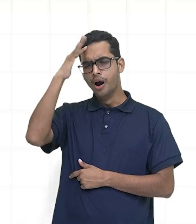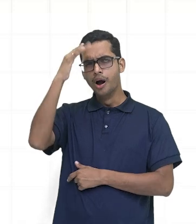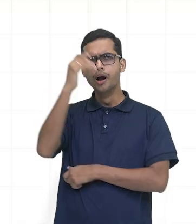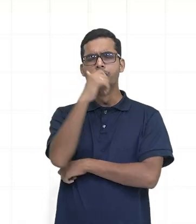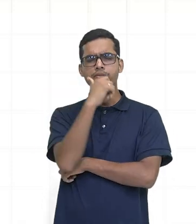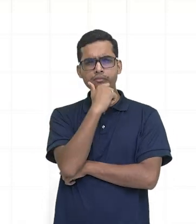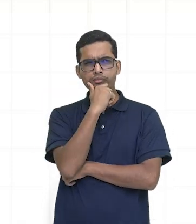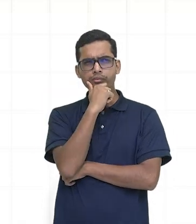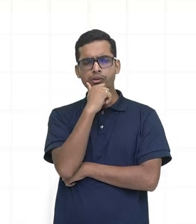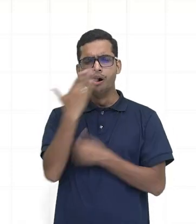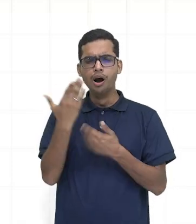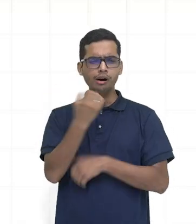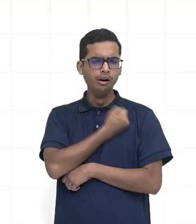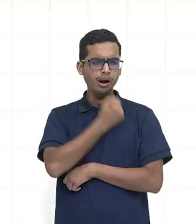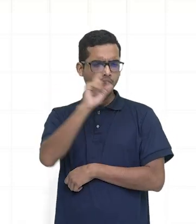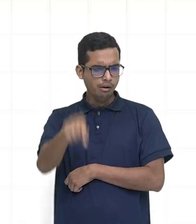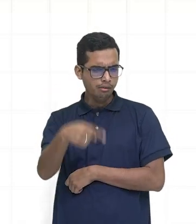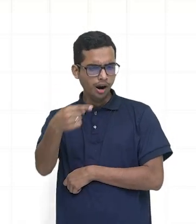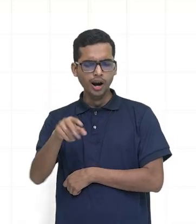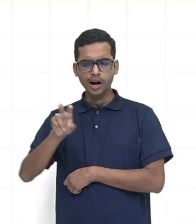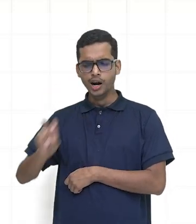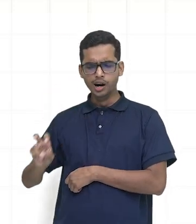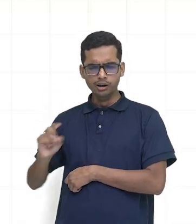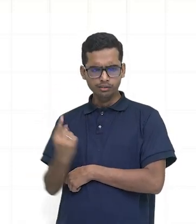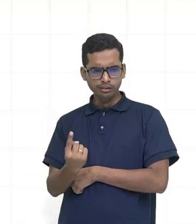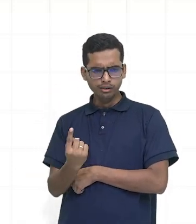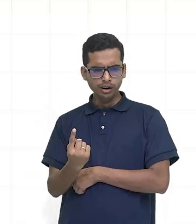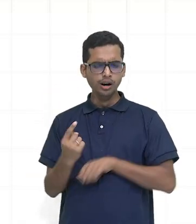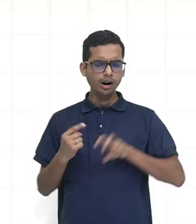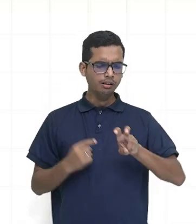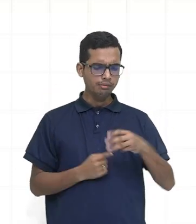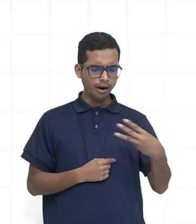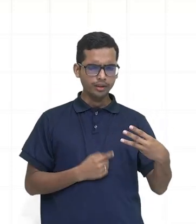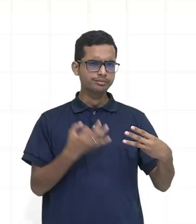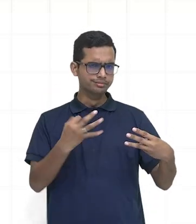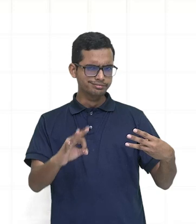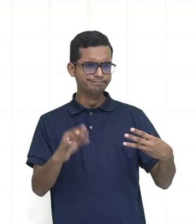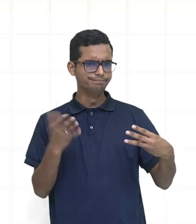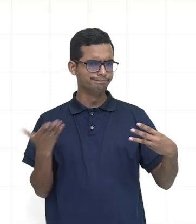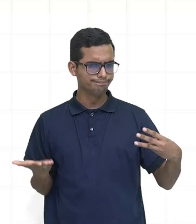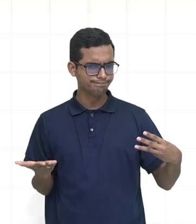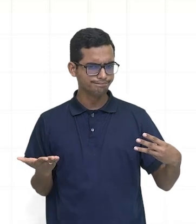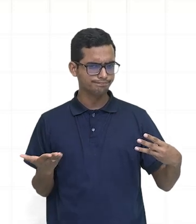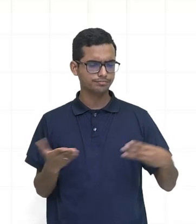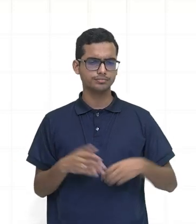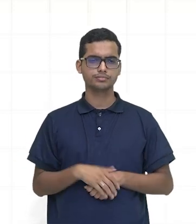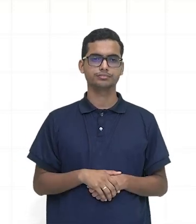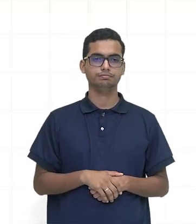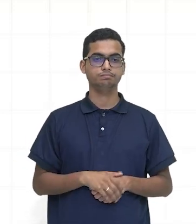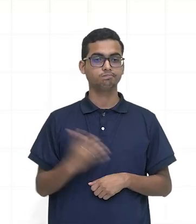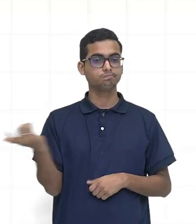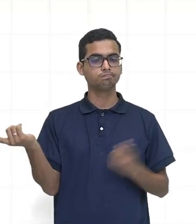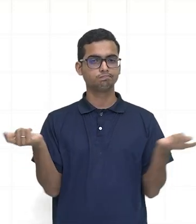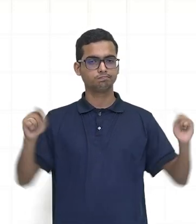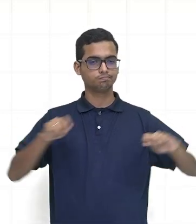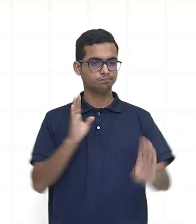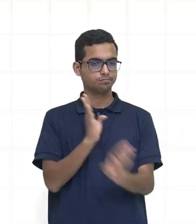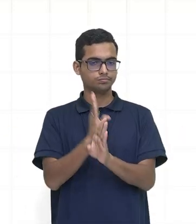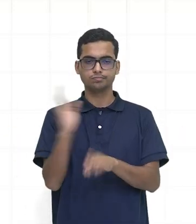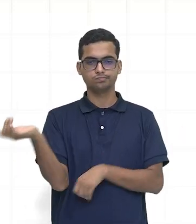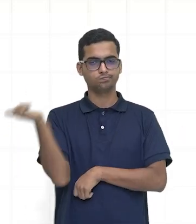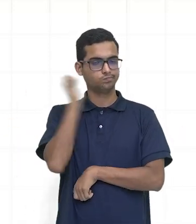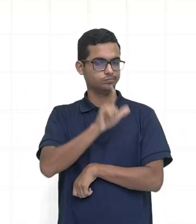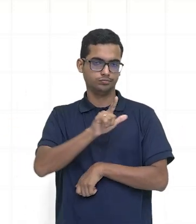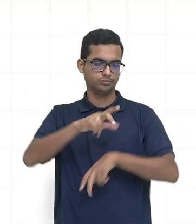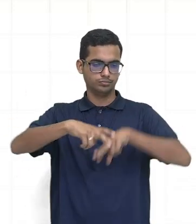gêmeos seria o 51 com o 53. A gente até poderia achar, né? Mas não vai